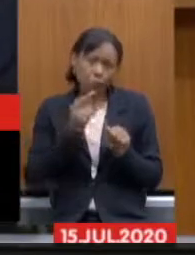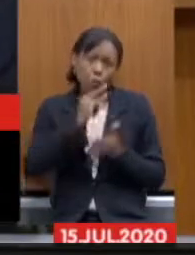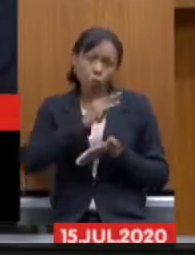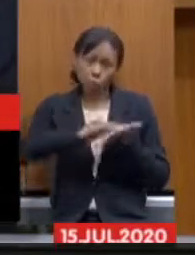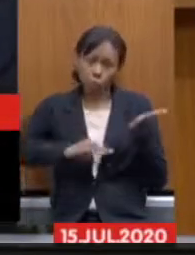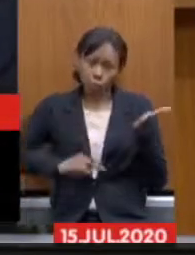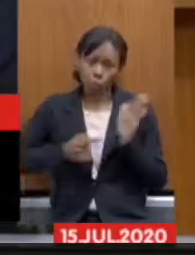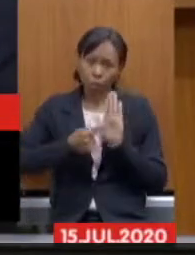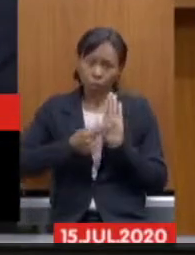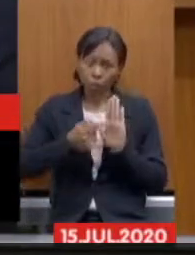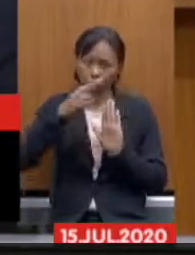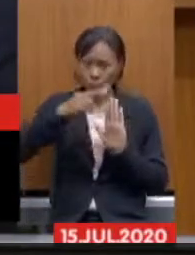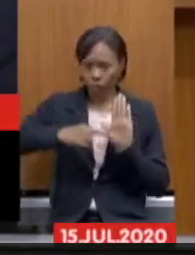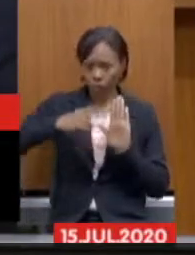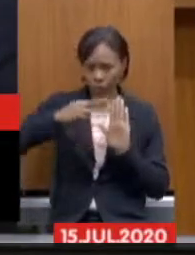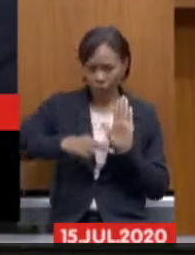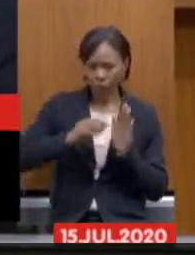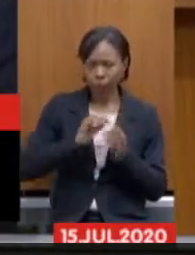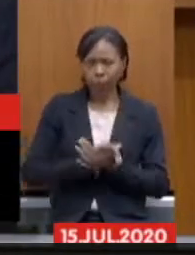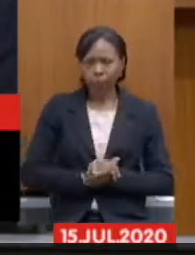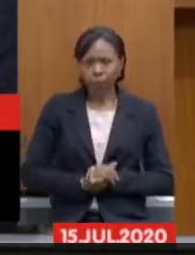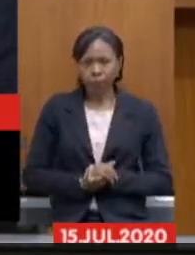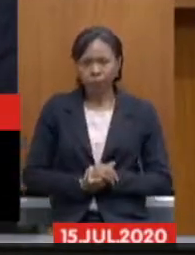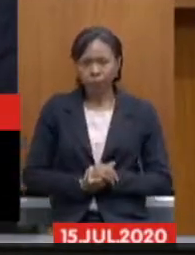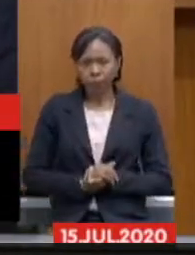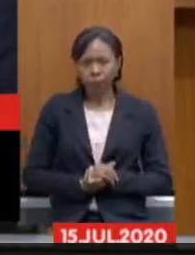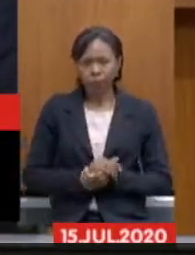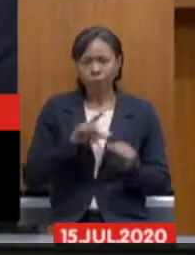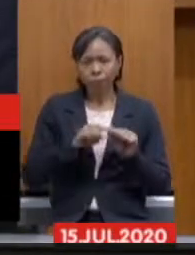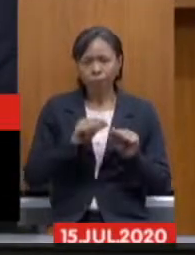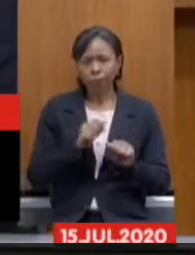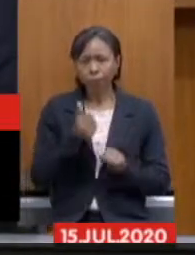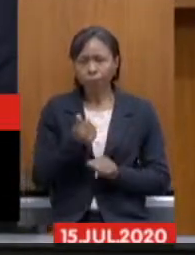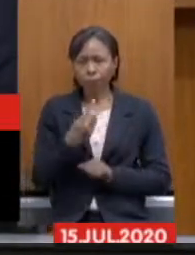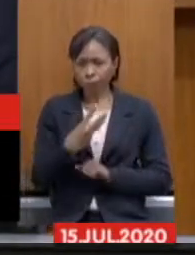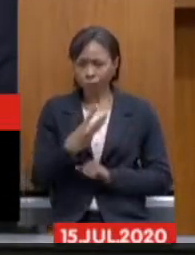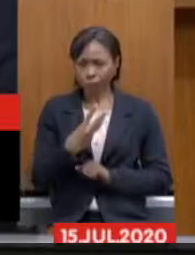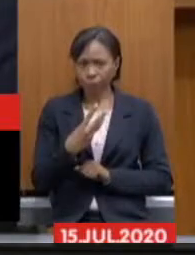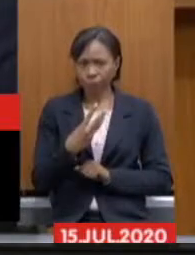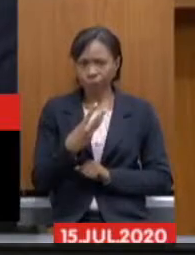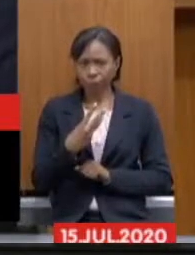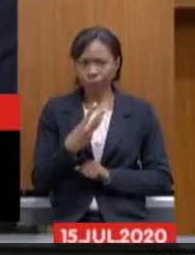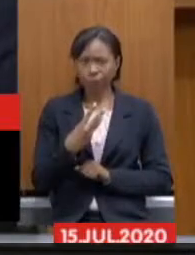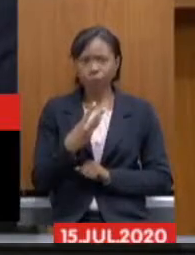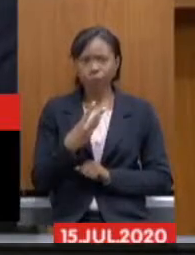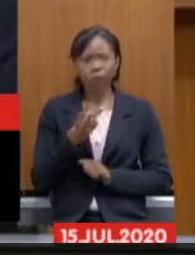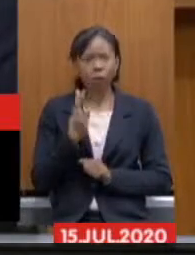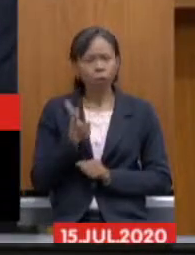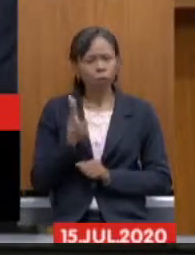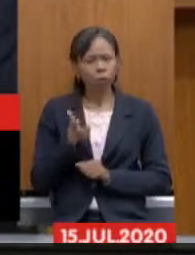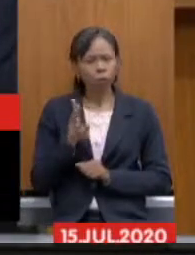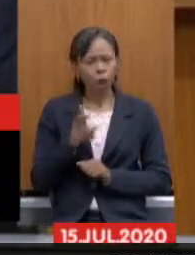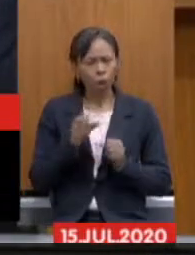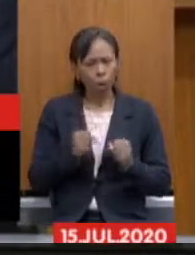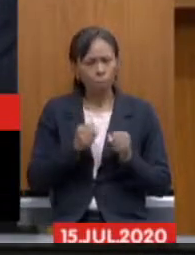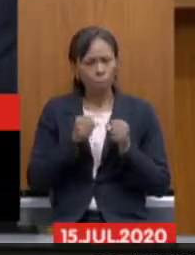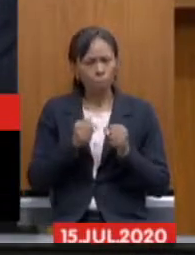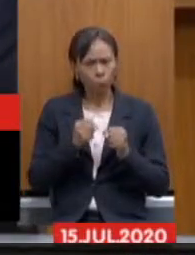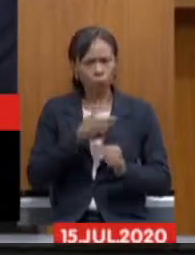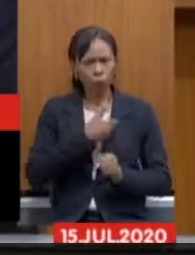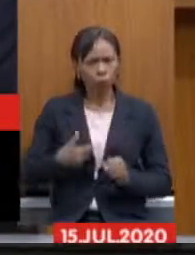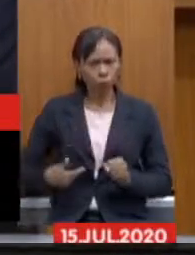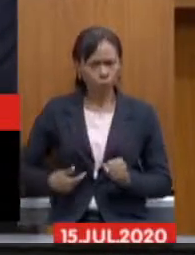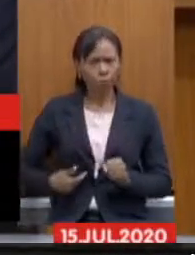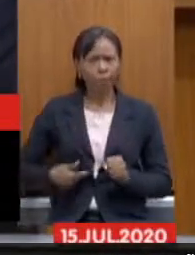documento que é tão caro para civilização ocidental artigo 13º para manutenção da força pública e para as